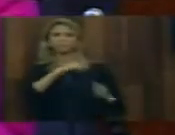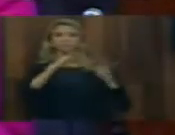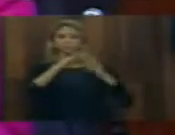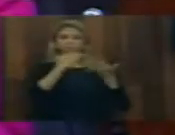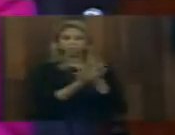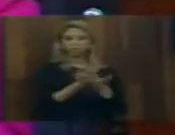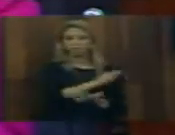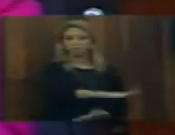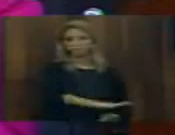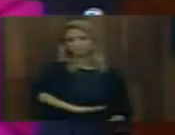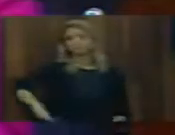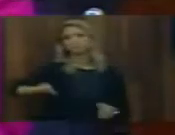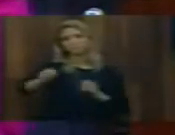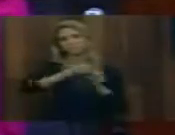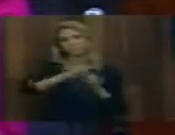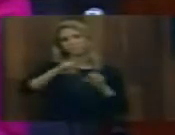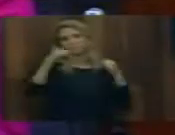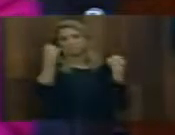Frio.